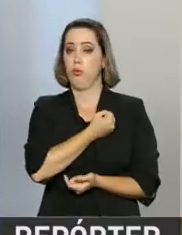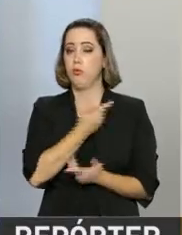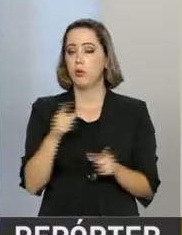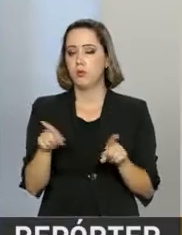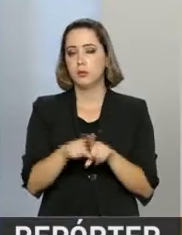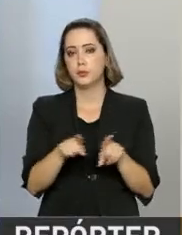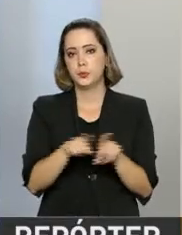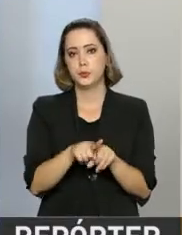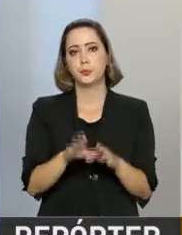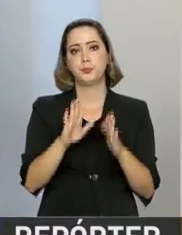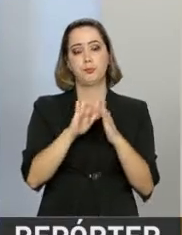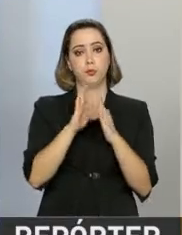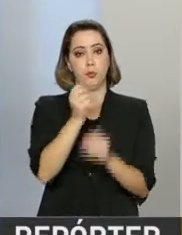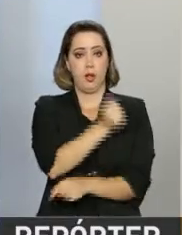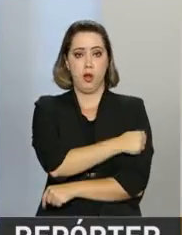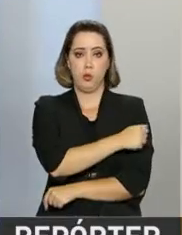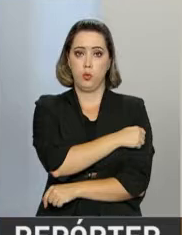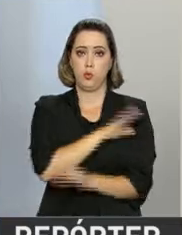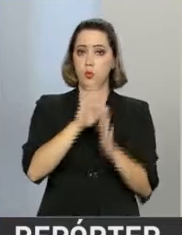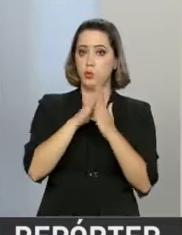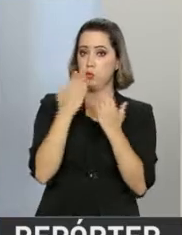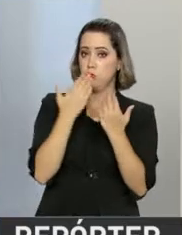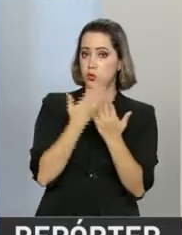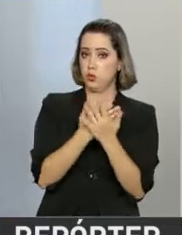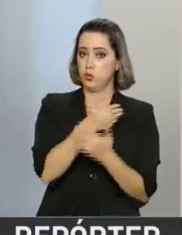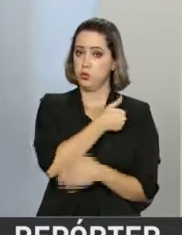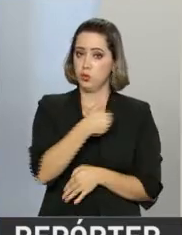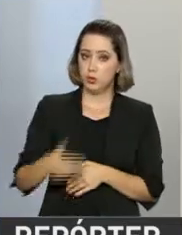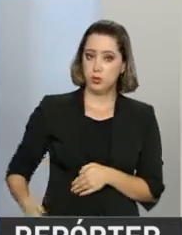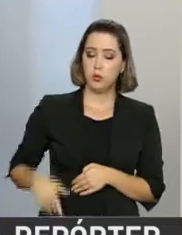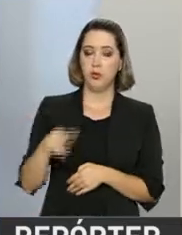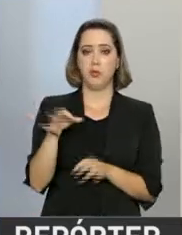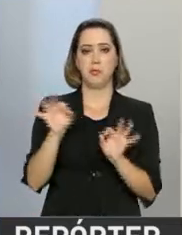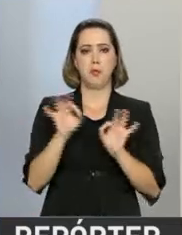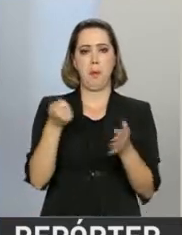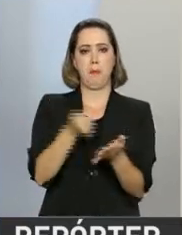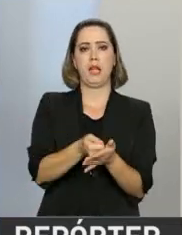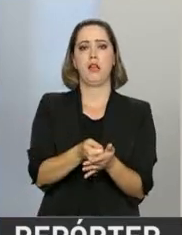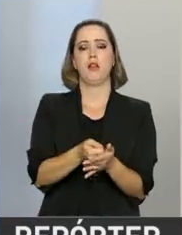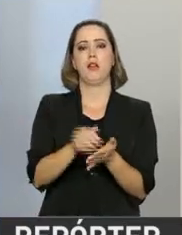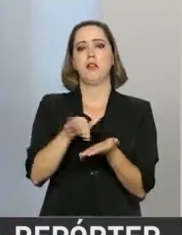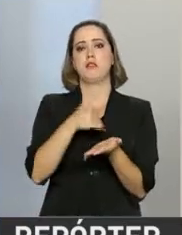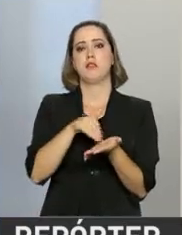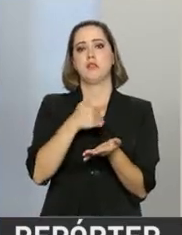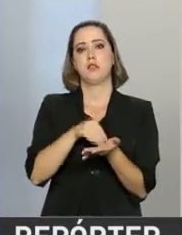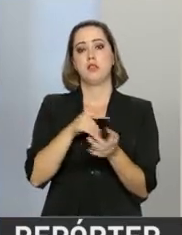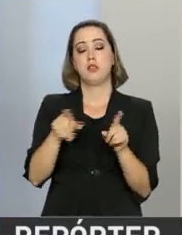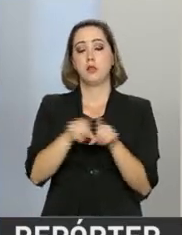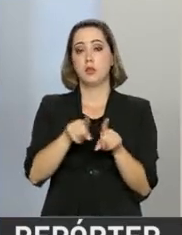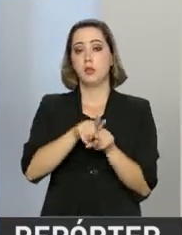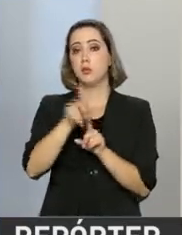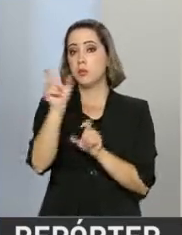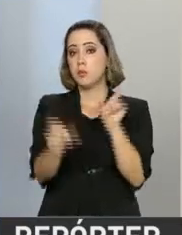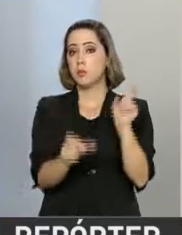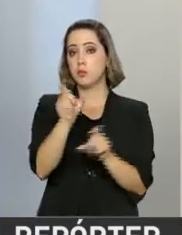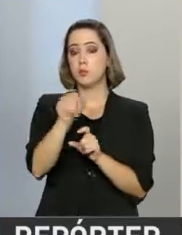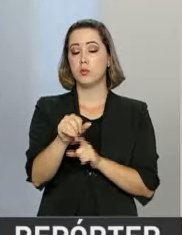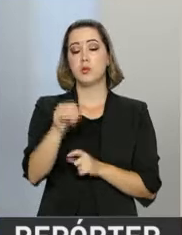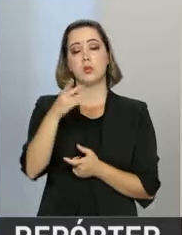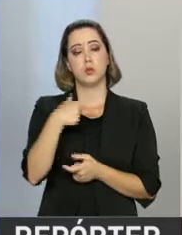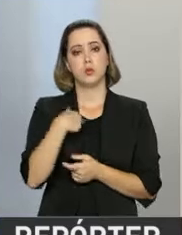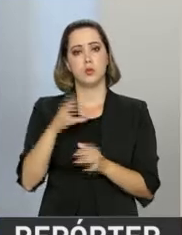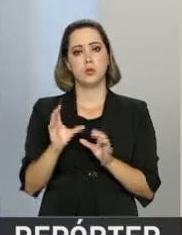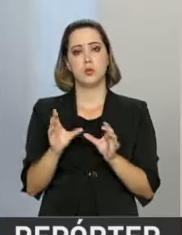escolas públicas continuam isentos da taxa de inscrição assim como os jovens inscritos no cadastro único para famílias de baixa